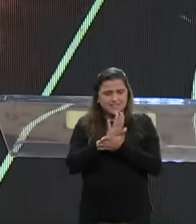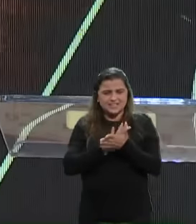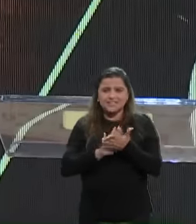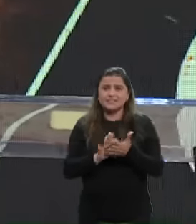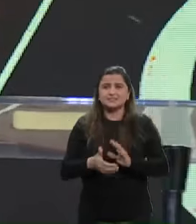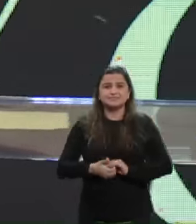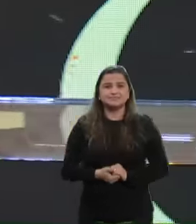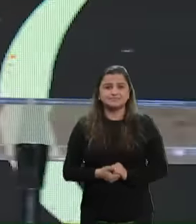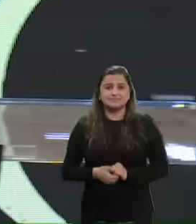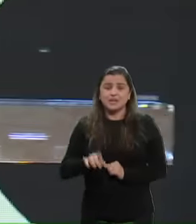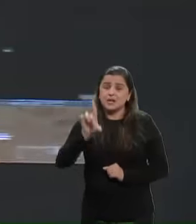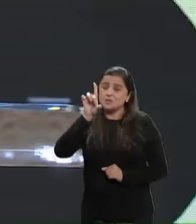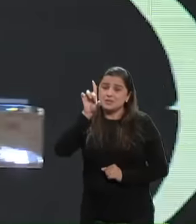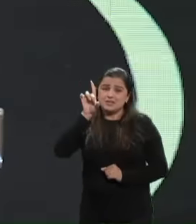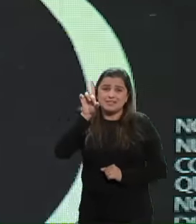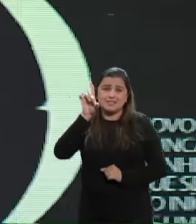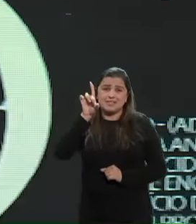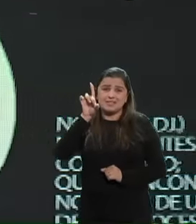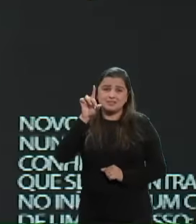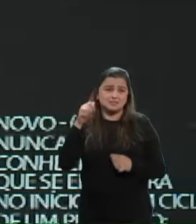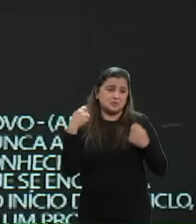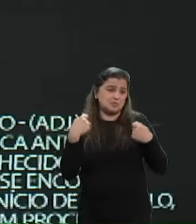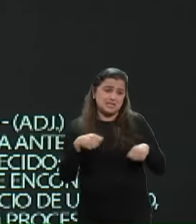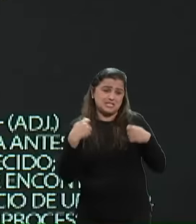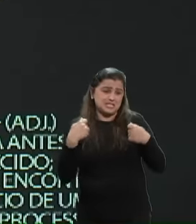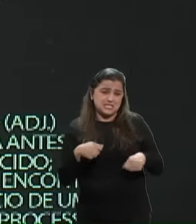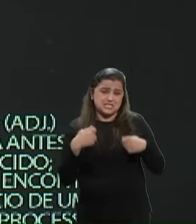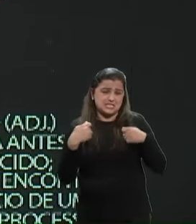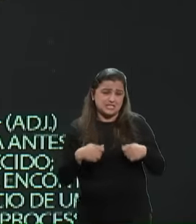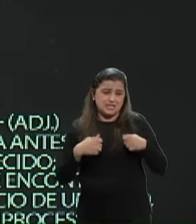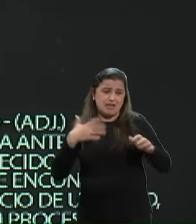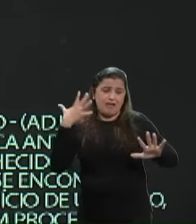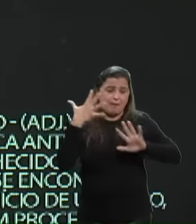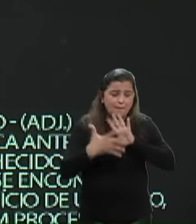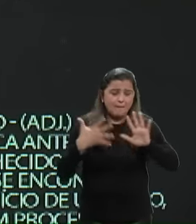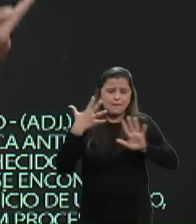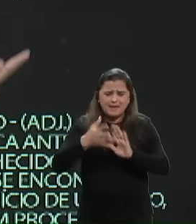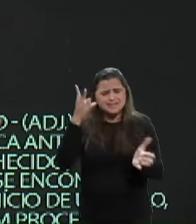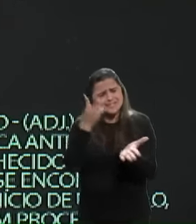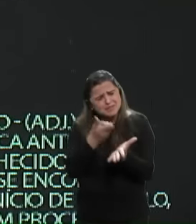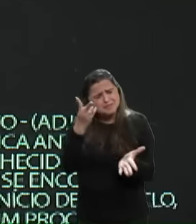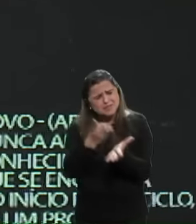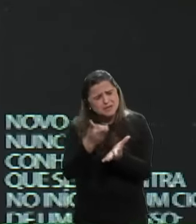porque Deus não precisa estar repetindo o que Ele falou uma vez.